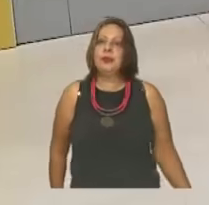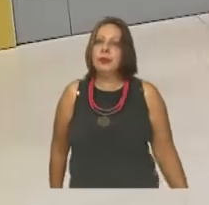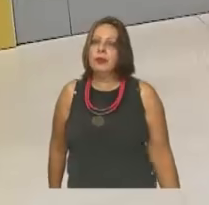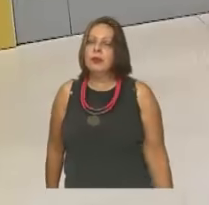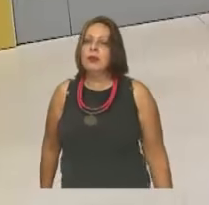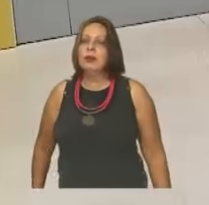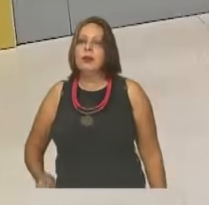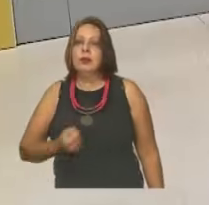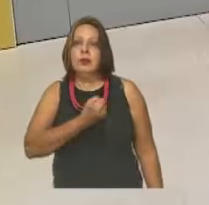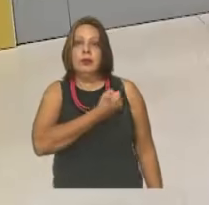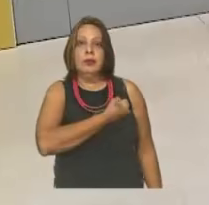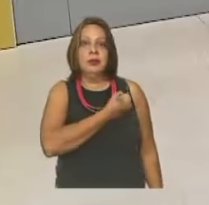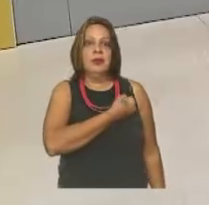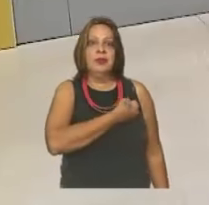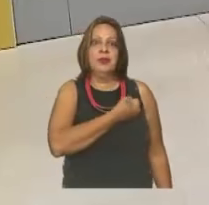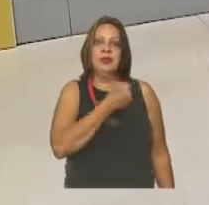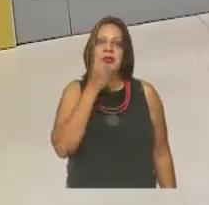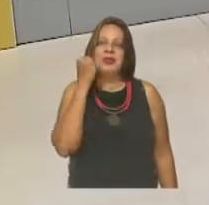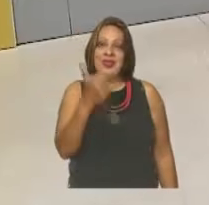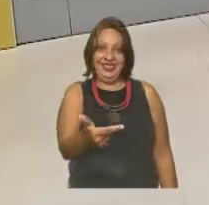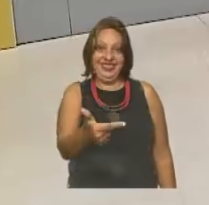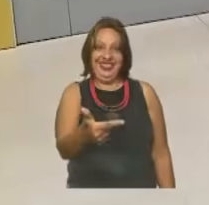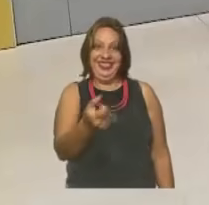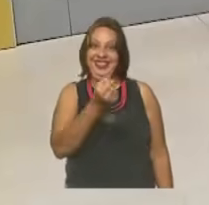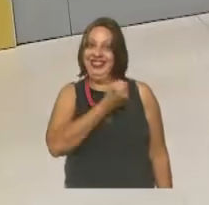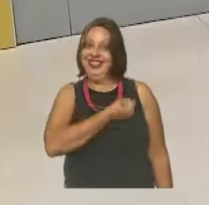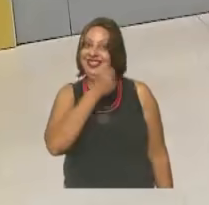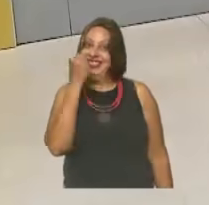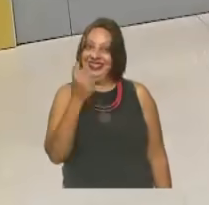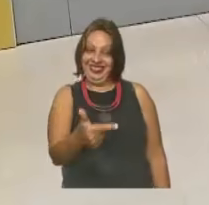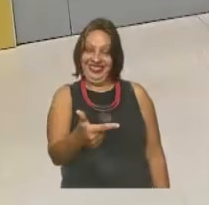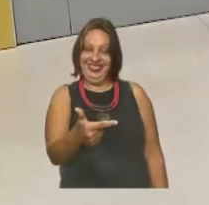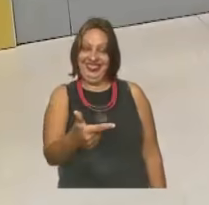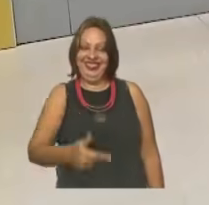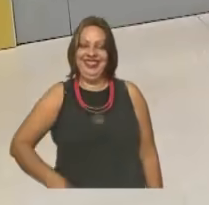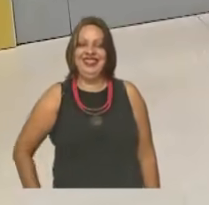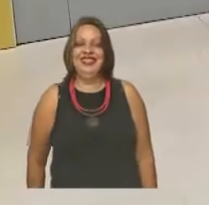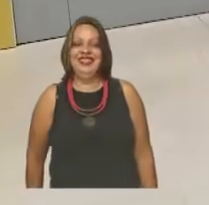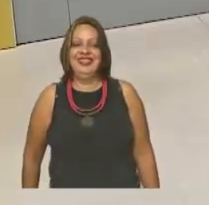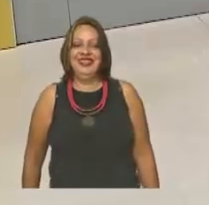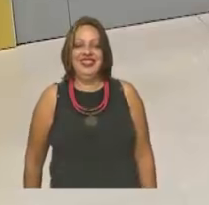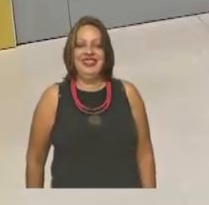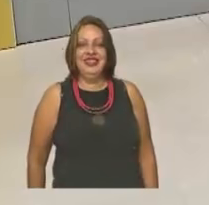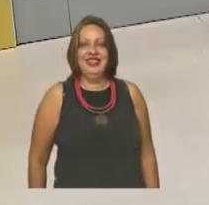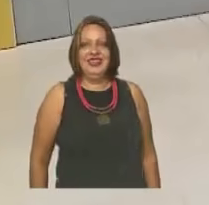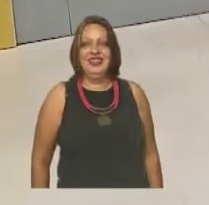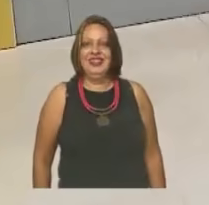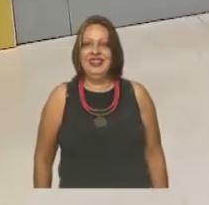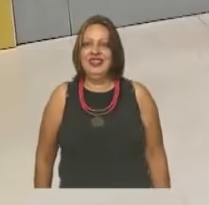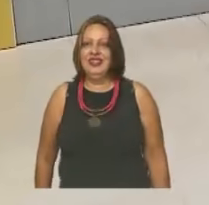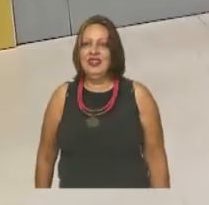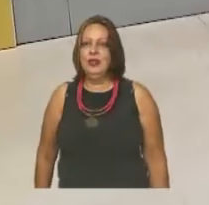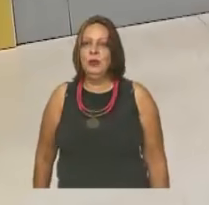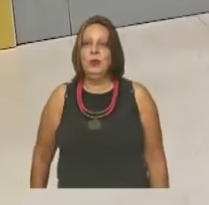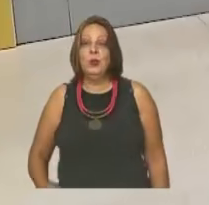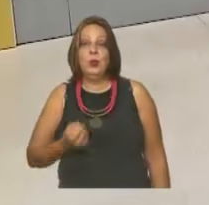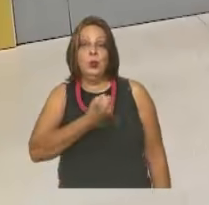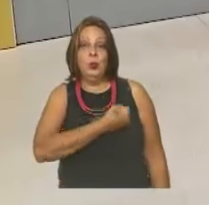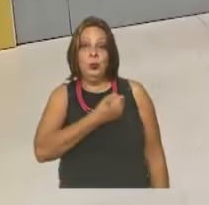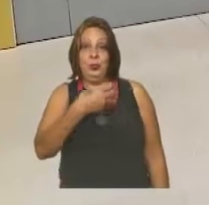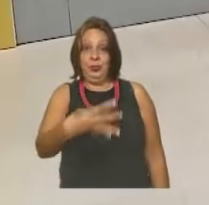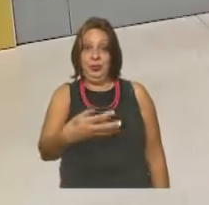22. Foi com 22, número 2, número 2. Número 2 e o